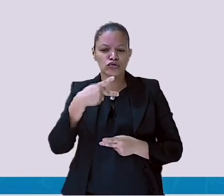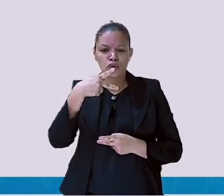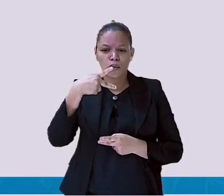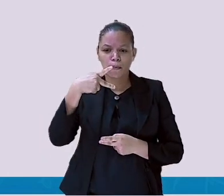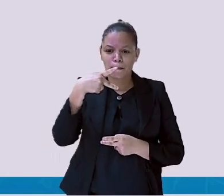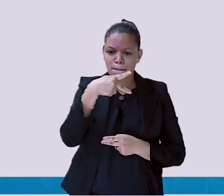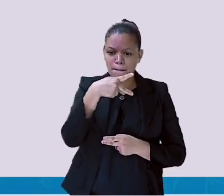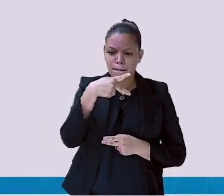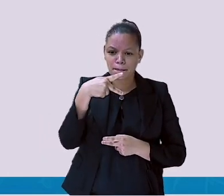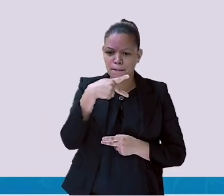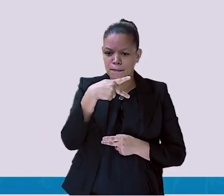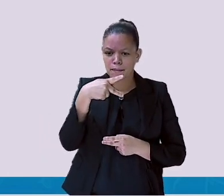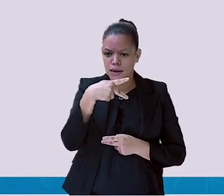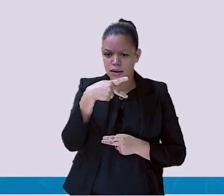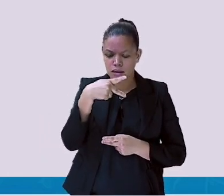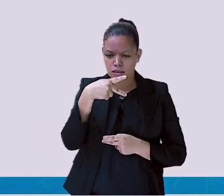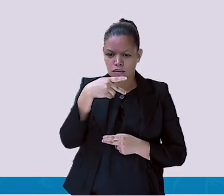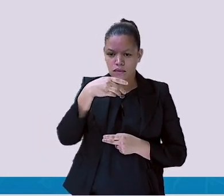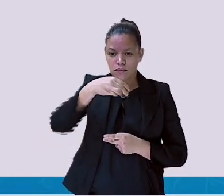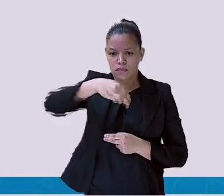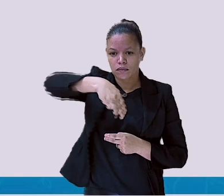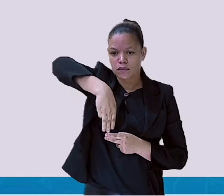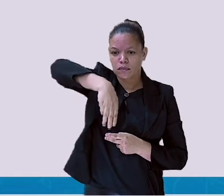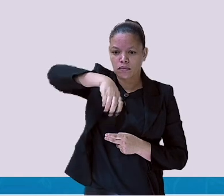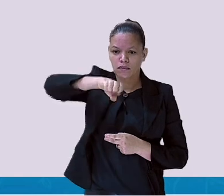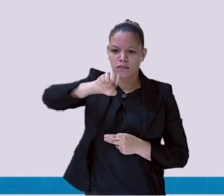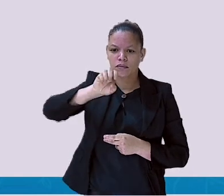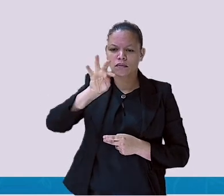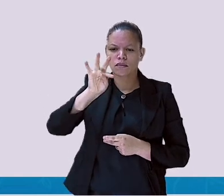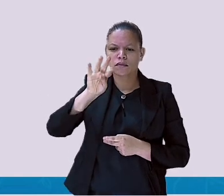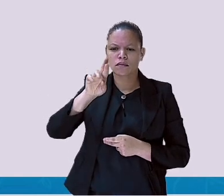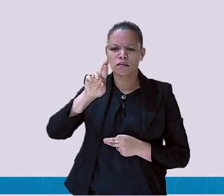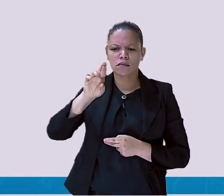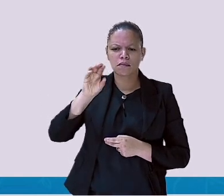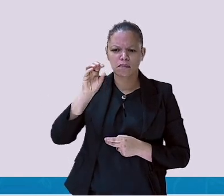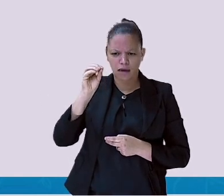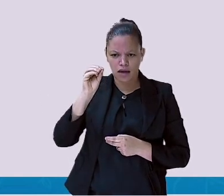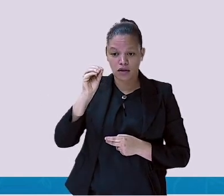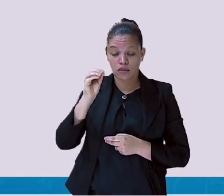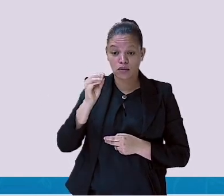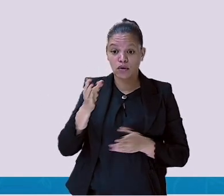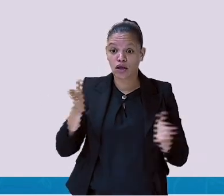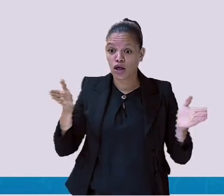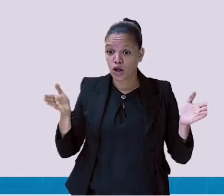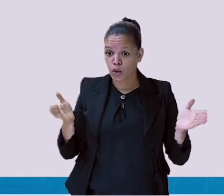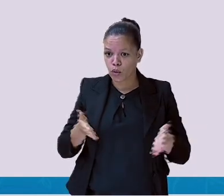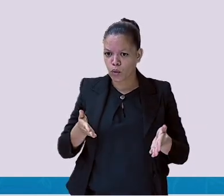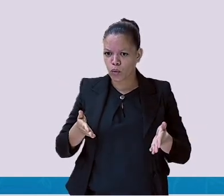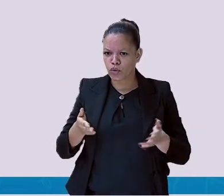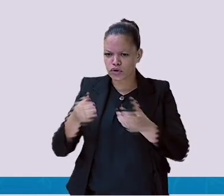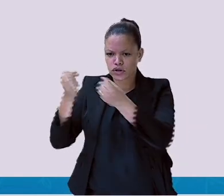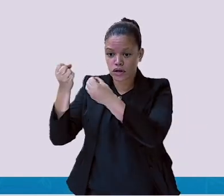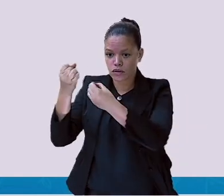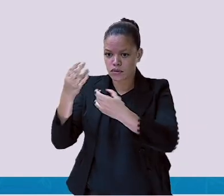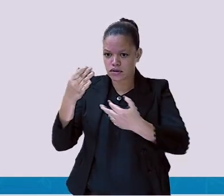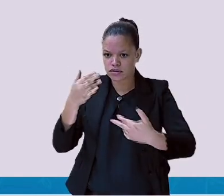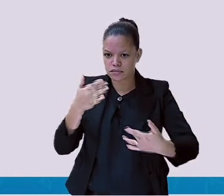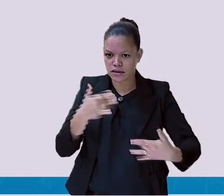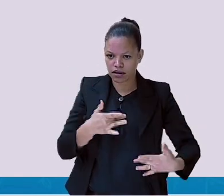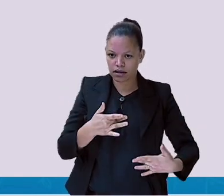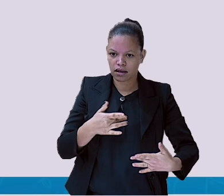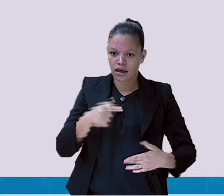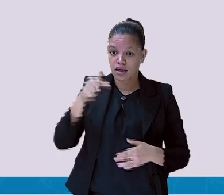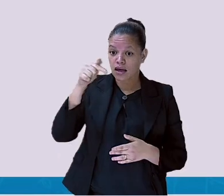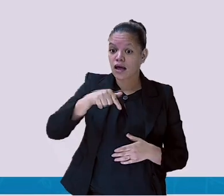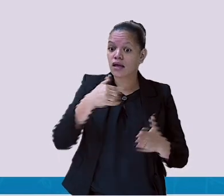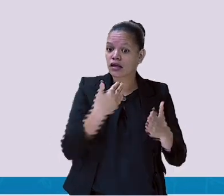nós trabalhamos hoje aqui. Então, qual é a unidade imediatamente depois do metro que foi trabalhada aqui